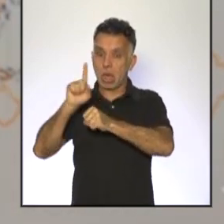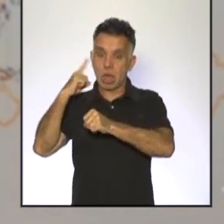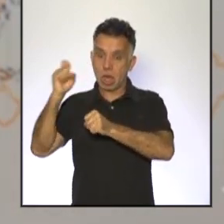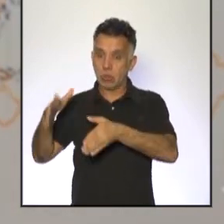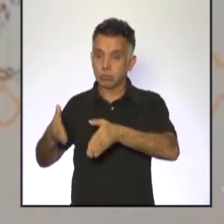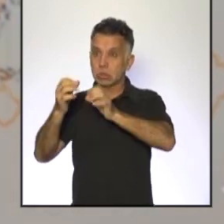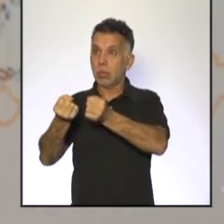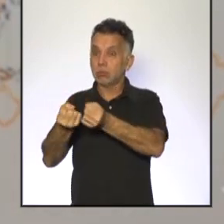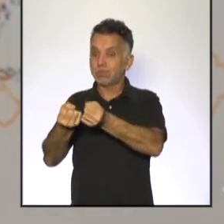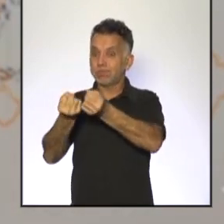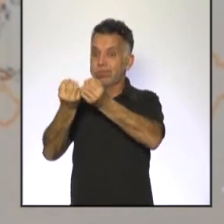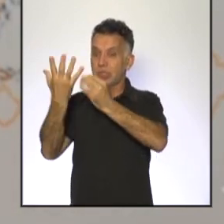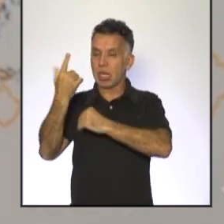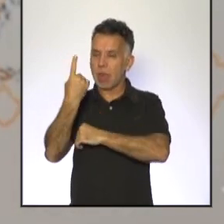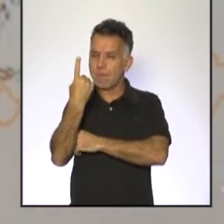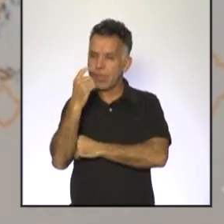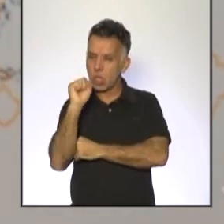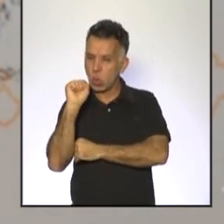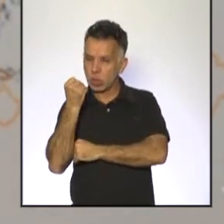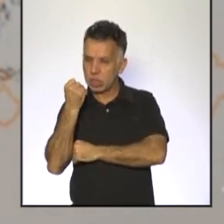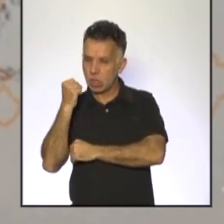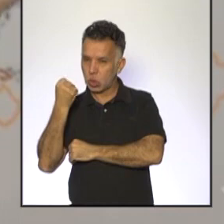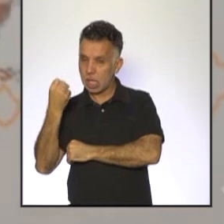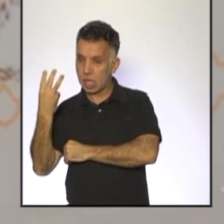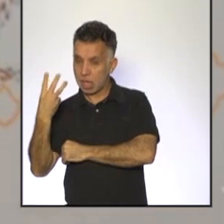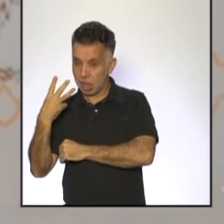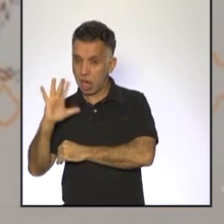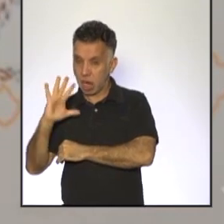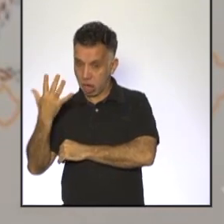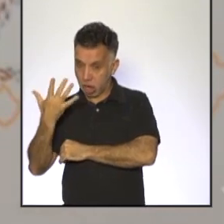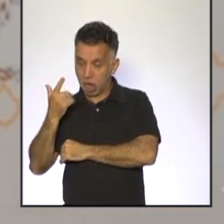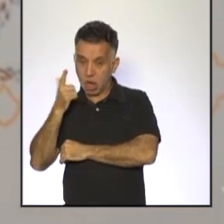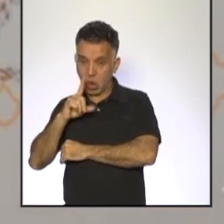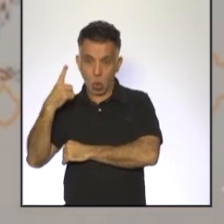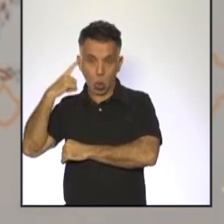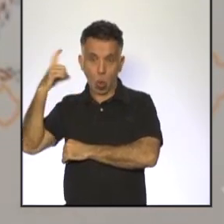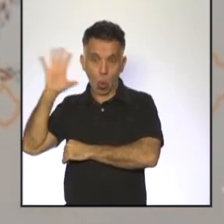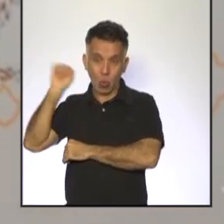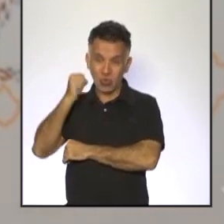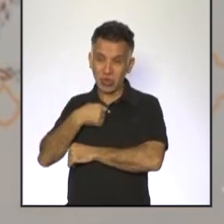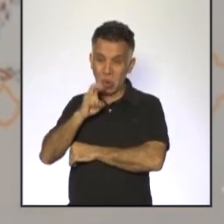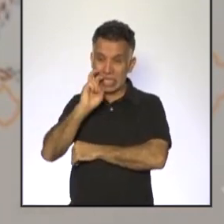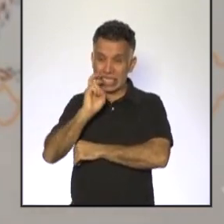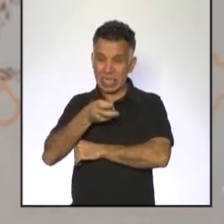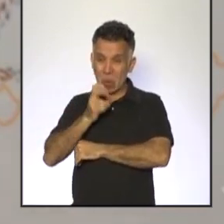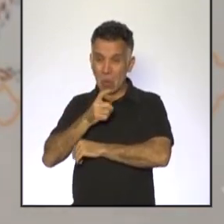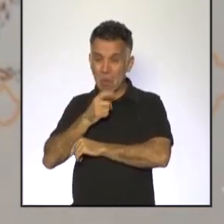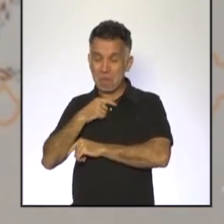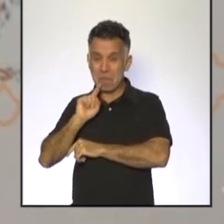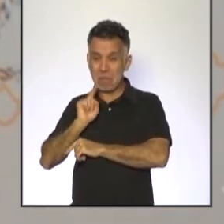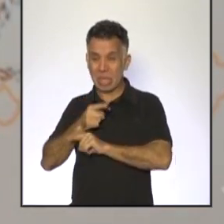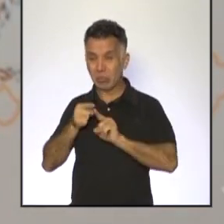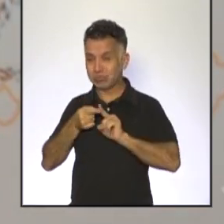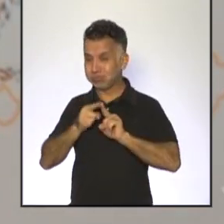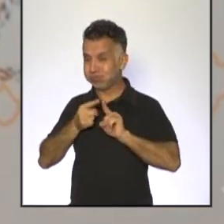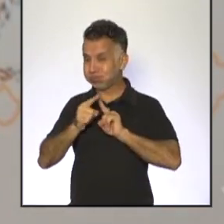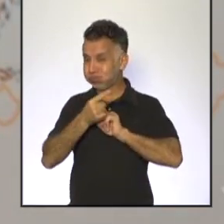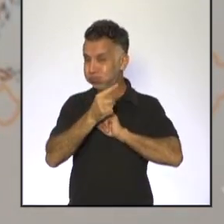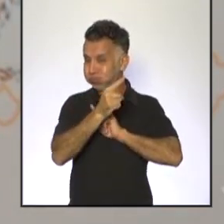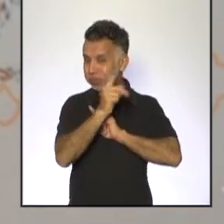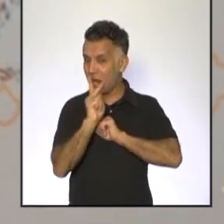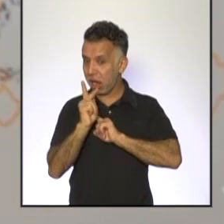gerado pela erupção do Krakatoa em 1883 acabou sendo ouvido a 5.000 quilômetros de distância,